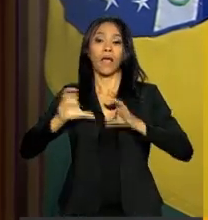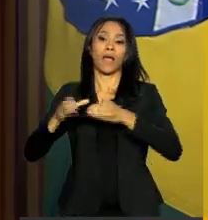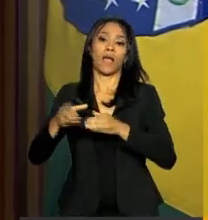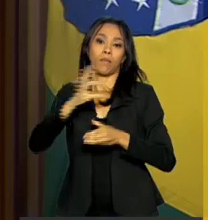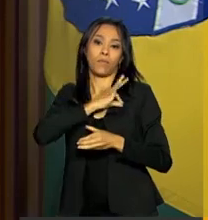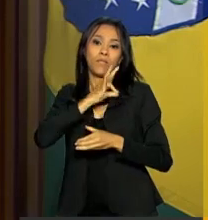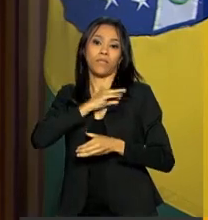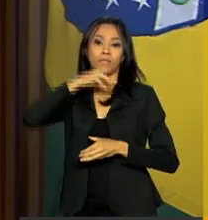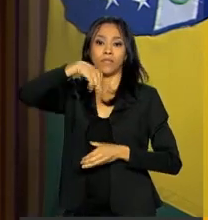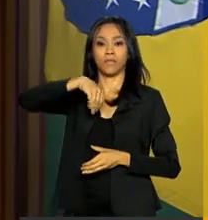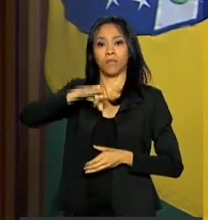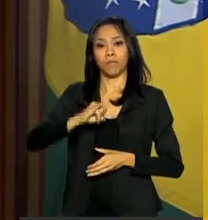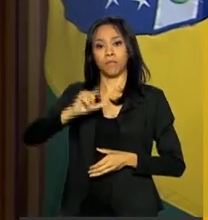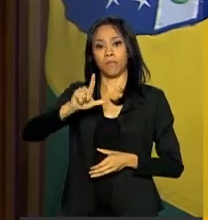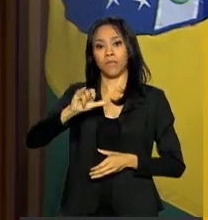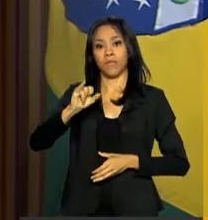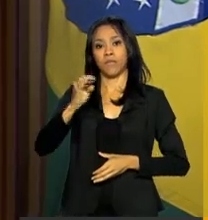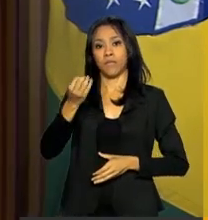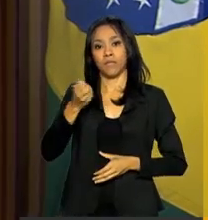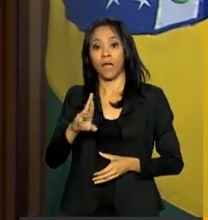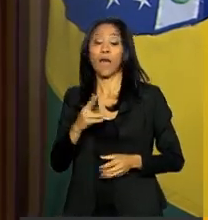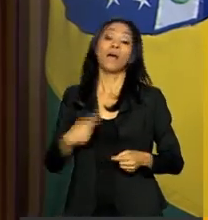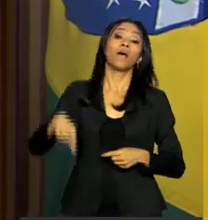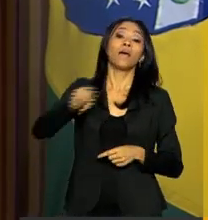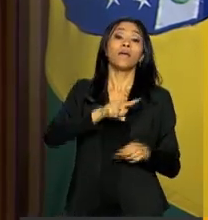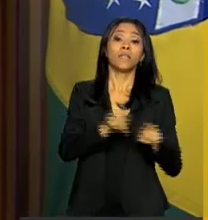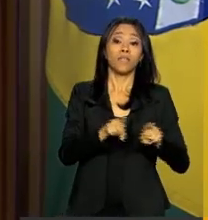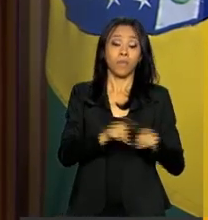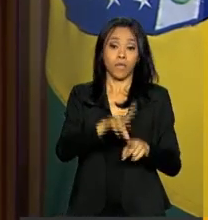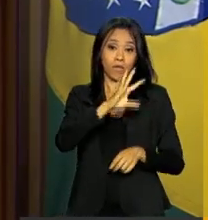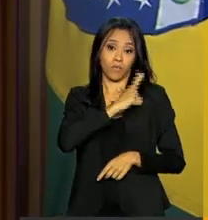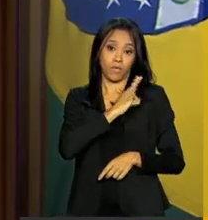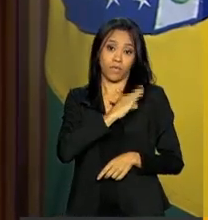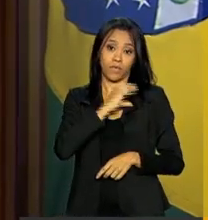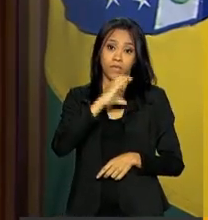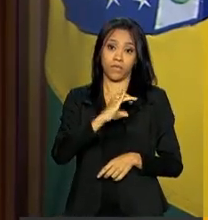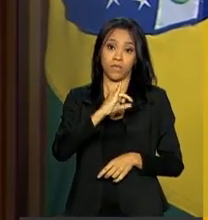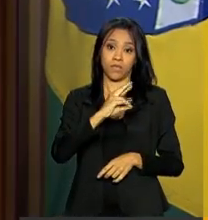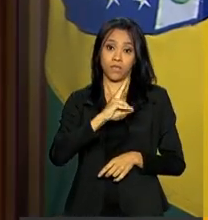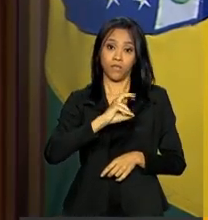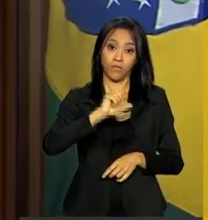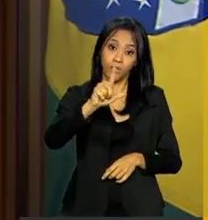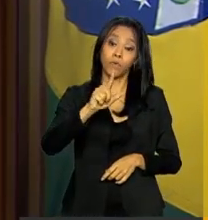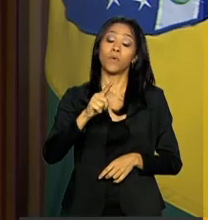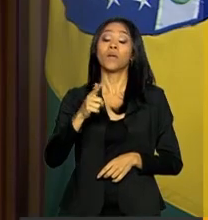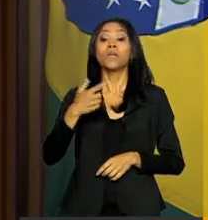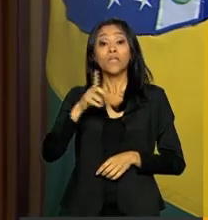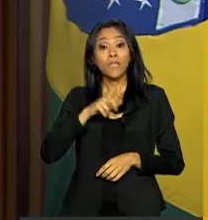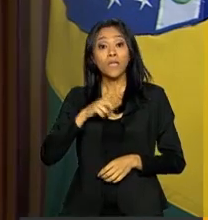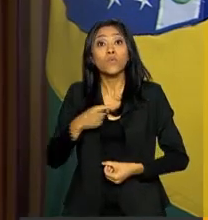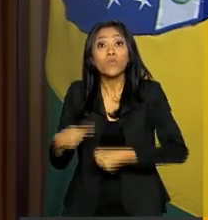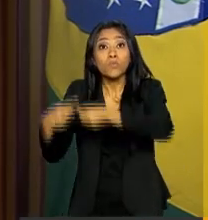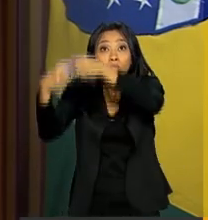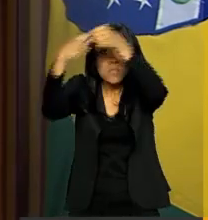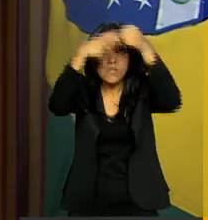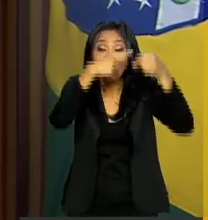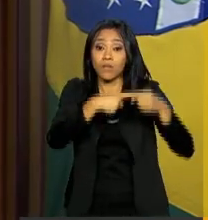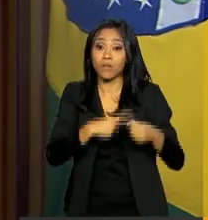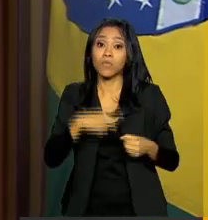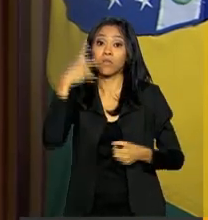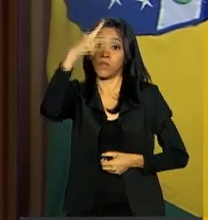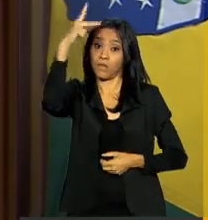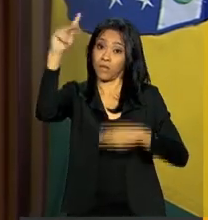civil e até nos municípios porque queiramos ou não os municípios hoje tem a chamada guarda é